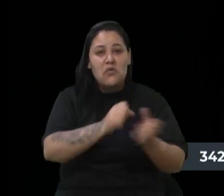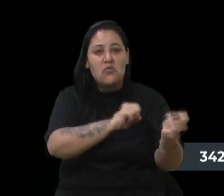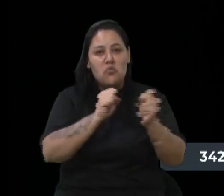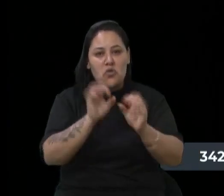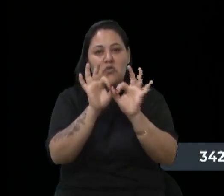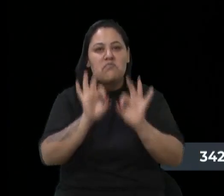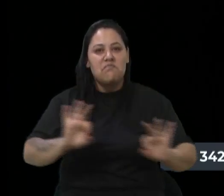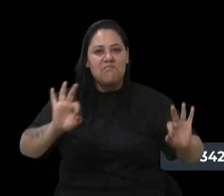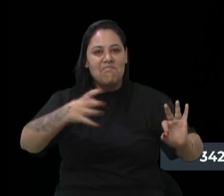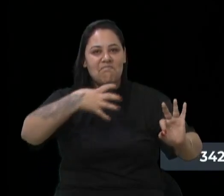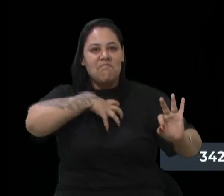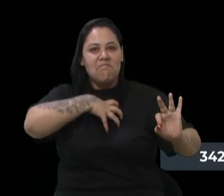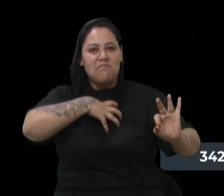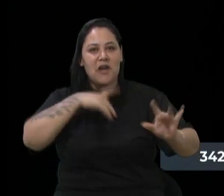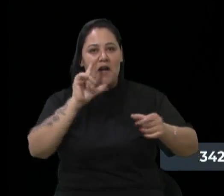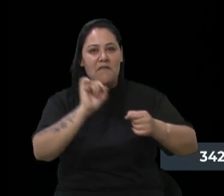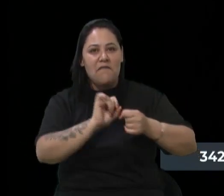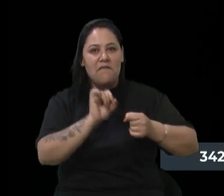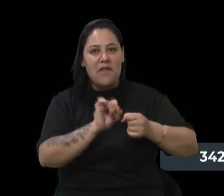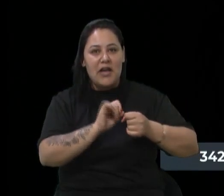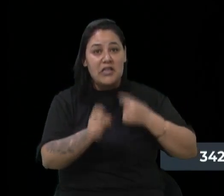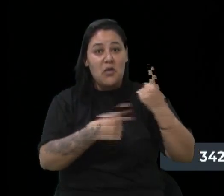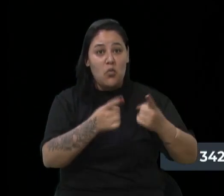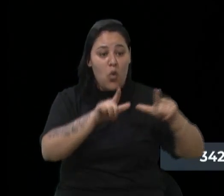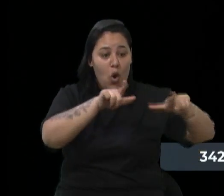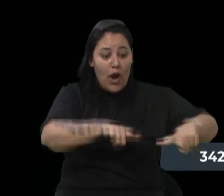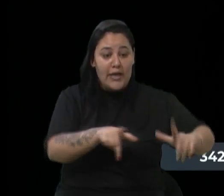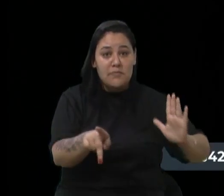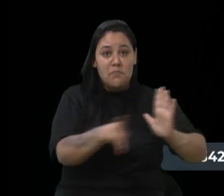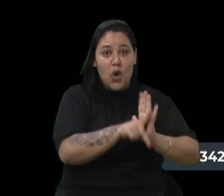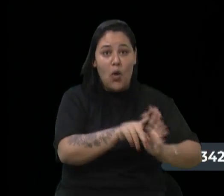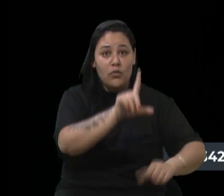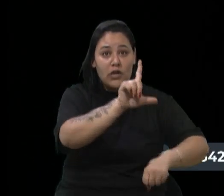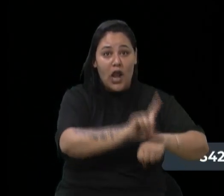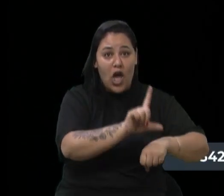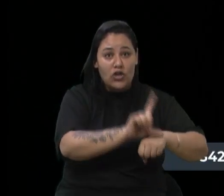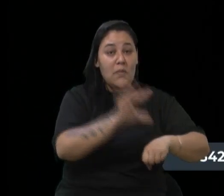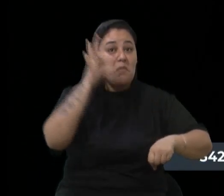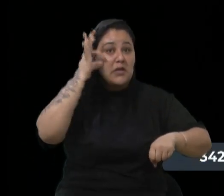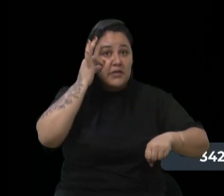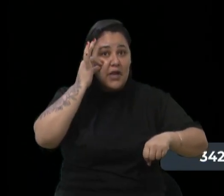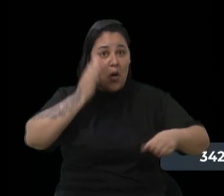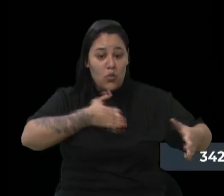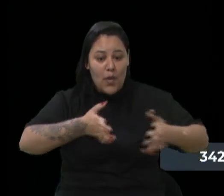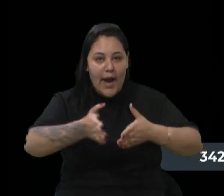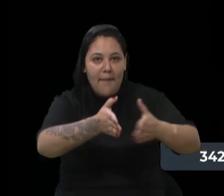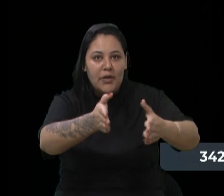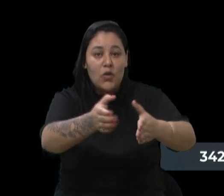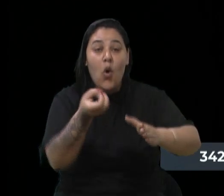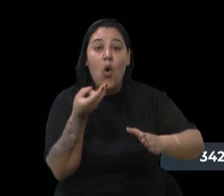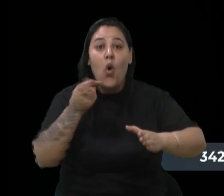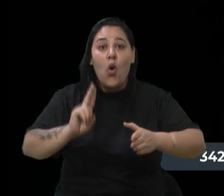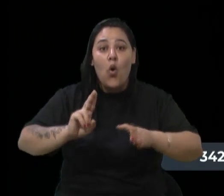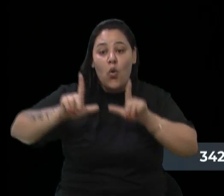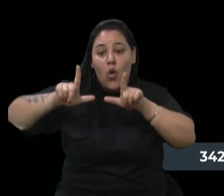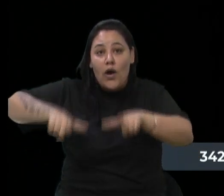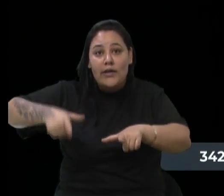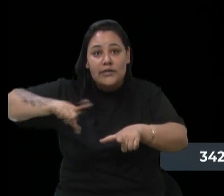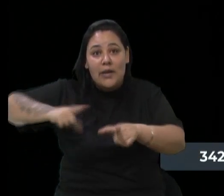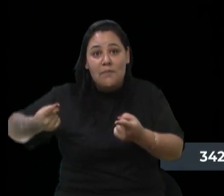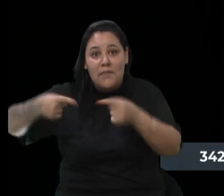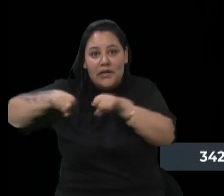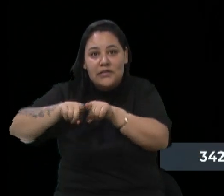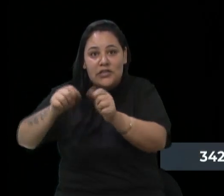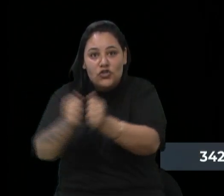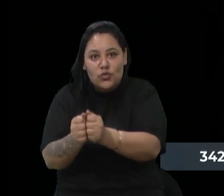simples. Pode ser feito em pontos de parada da concessionária ao longo das estradas ou em estabelecimentos conveniados. O